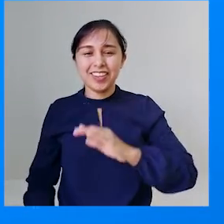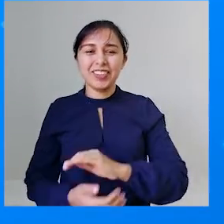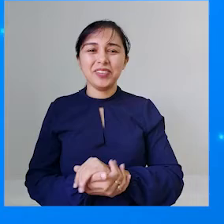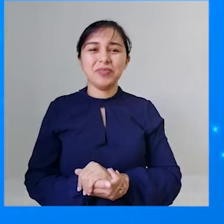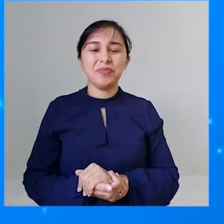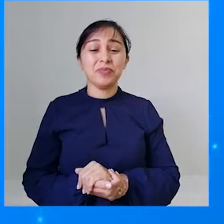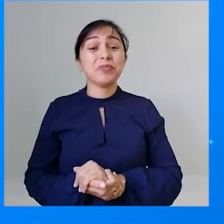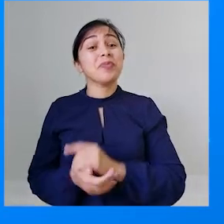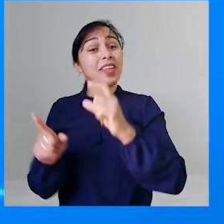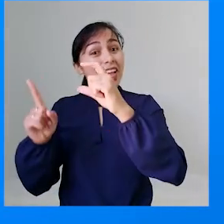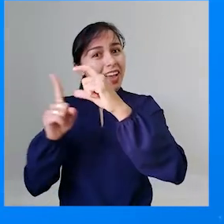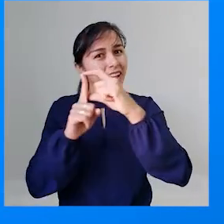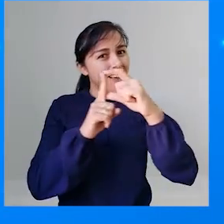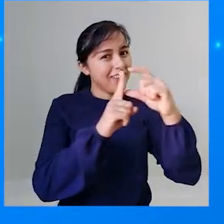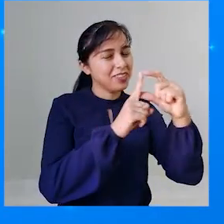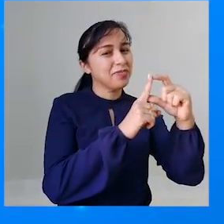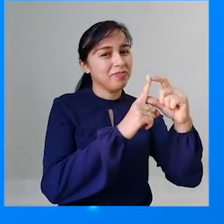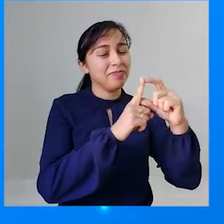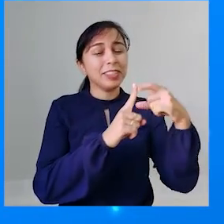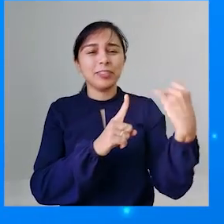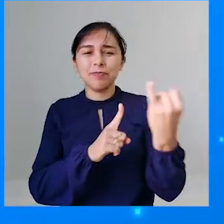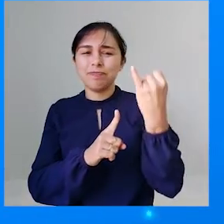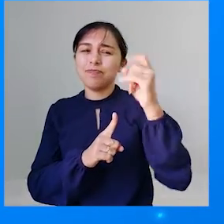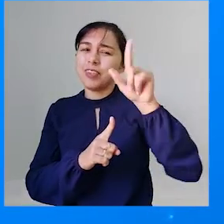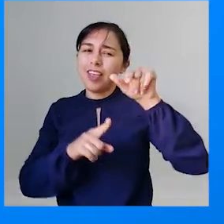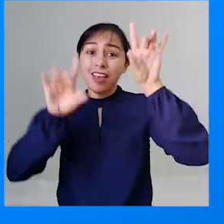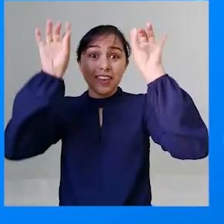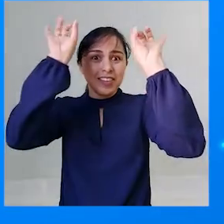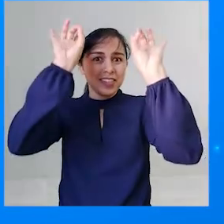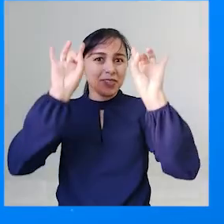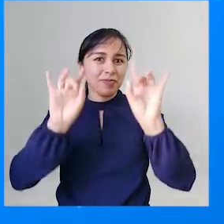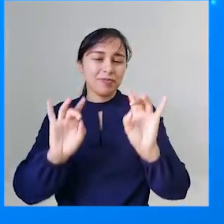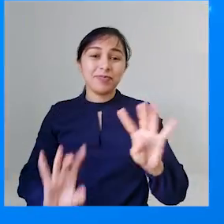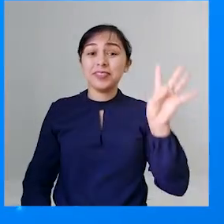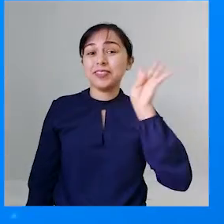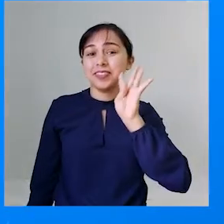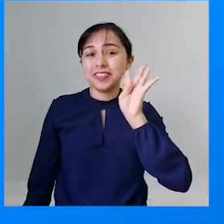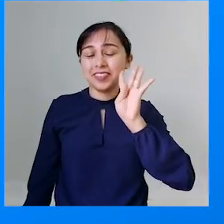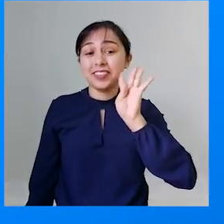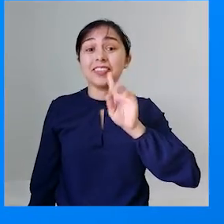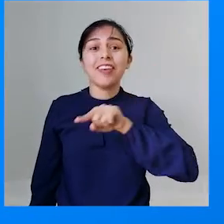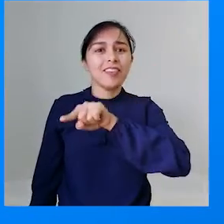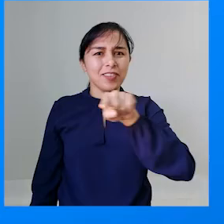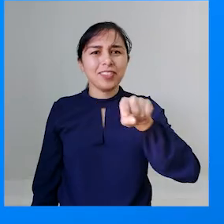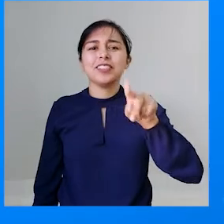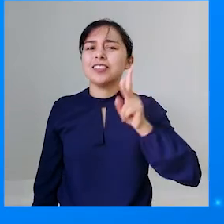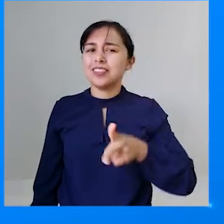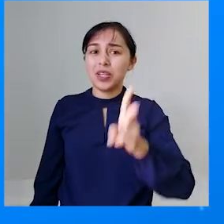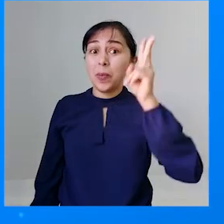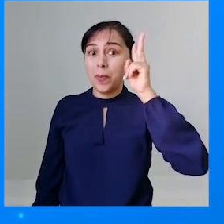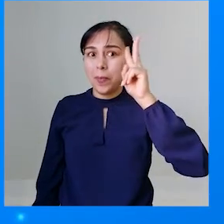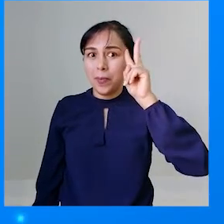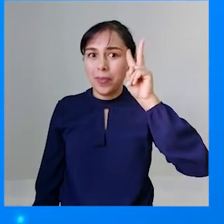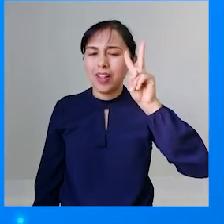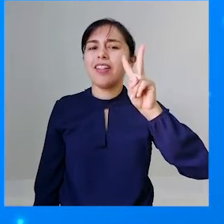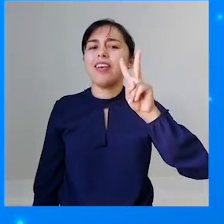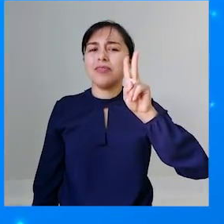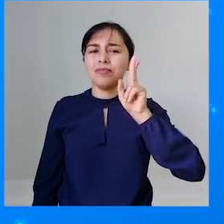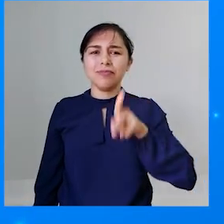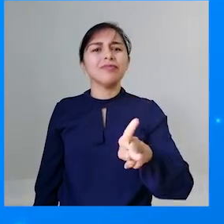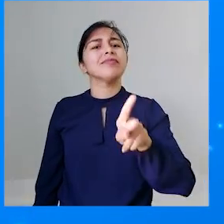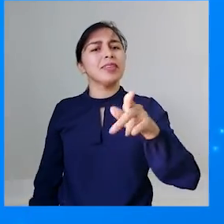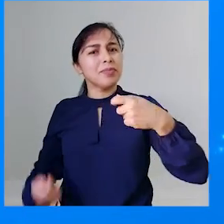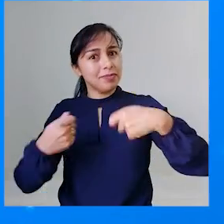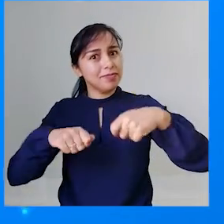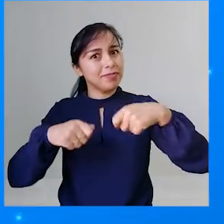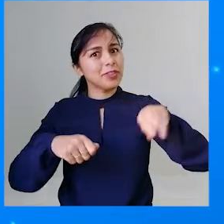as palavrinhas mágicas são especiais e muito legais e lembre-se de sempre praticar as